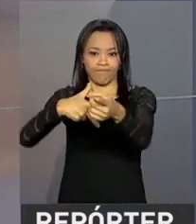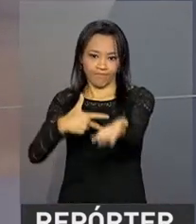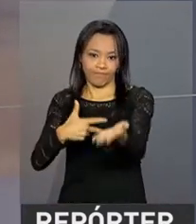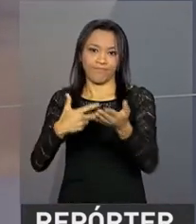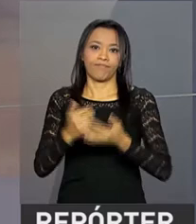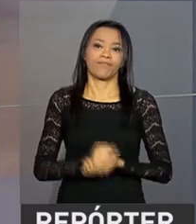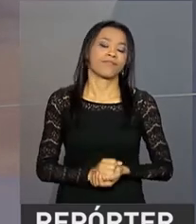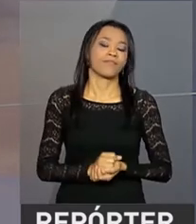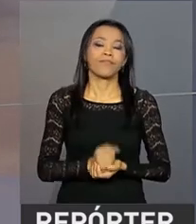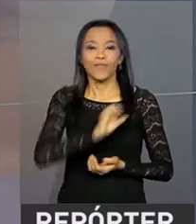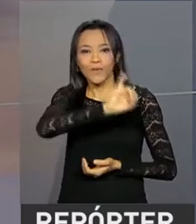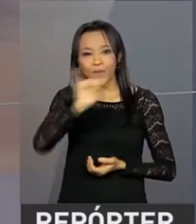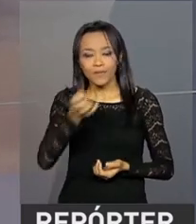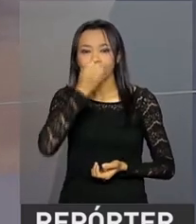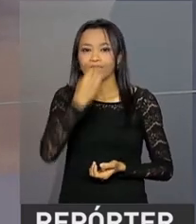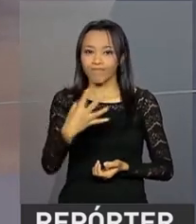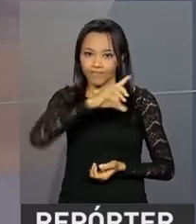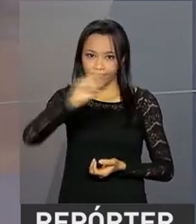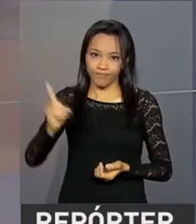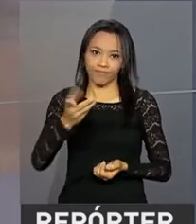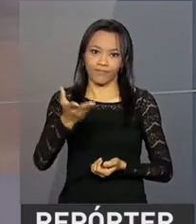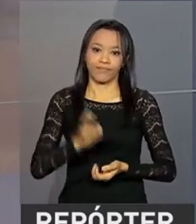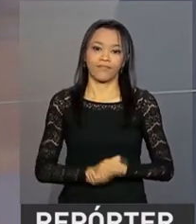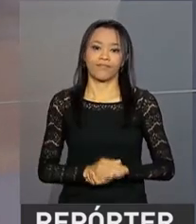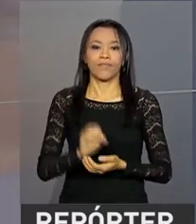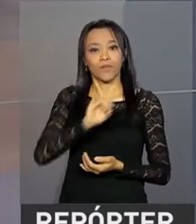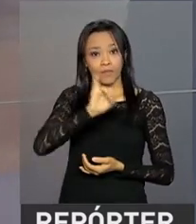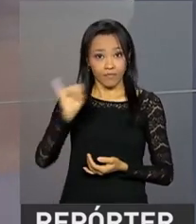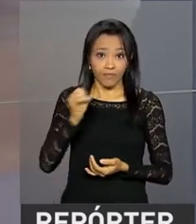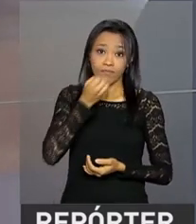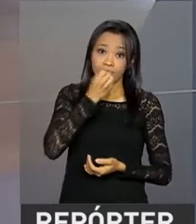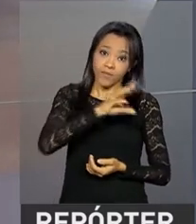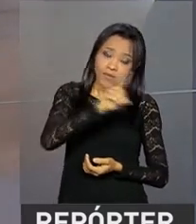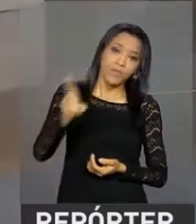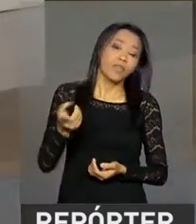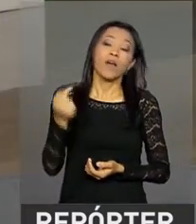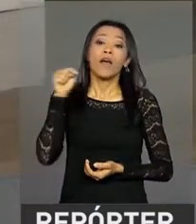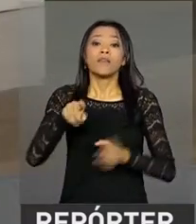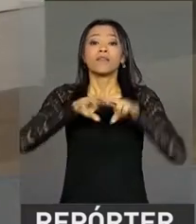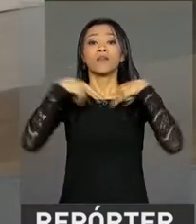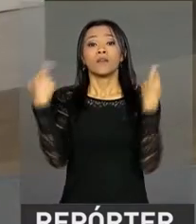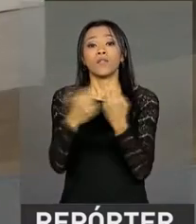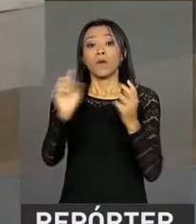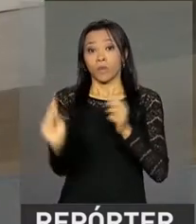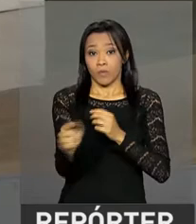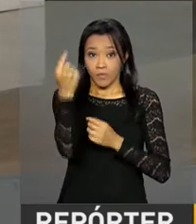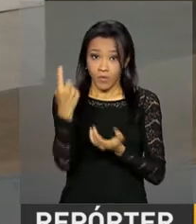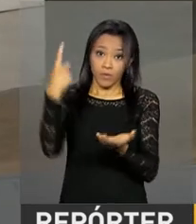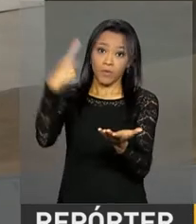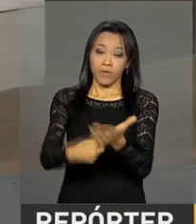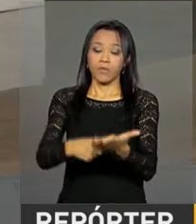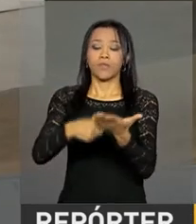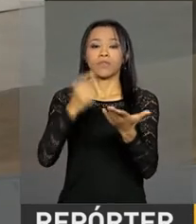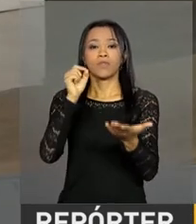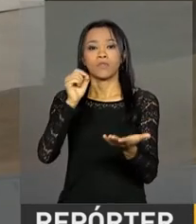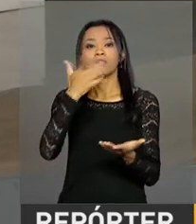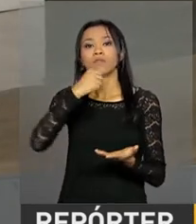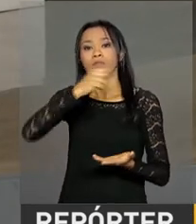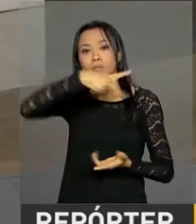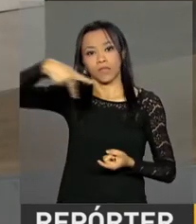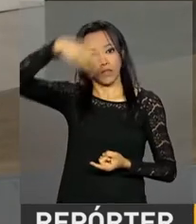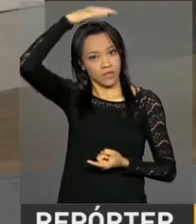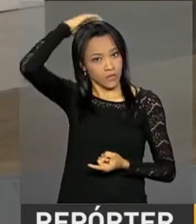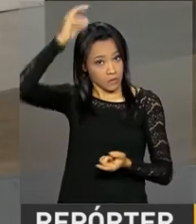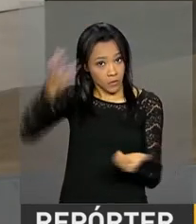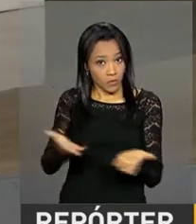gente ao vivo. Oi, Thaísa, bom dia. Olá, Leandro, bom dia. Essa reunião era o primeiro compromisso do presidente Michel Temer nesta manhã,